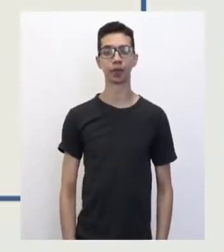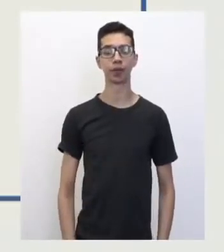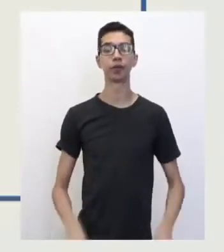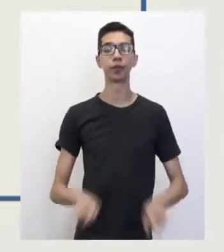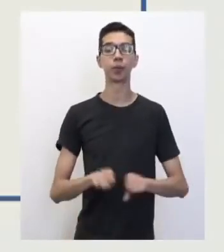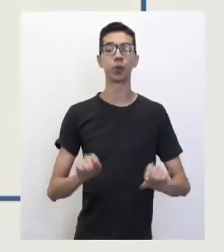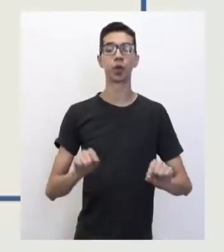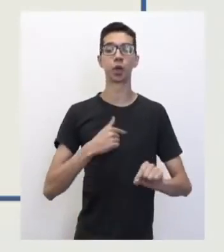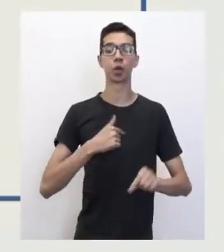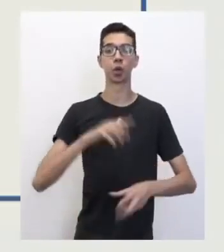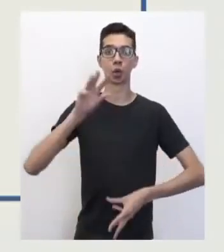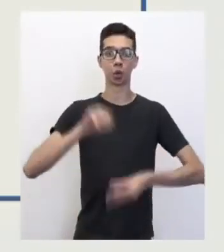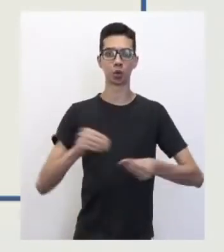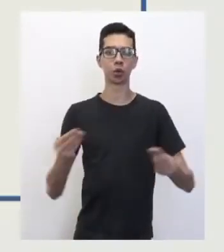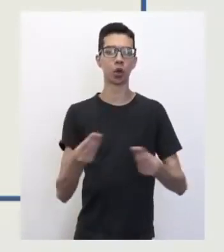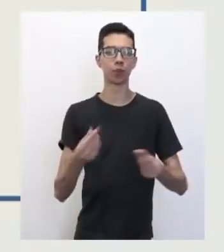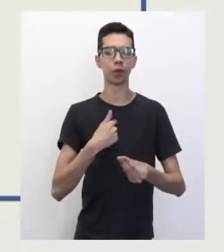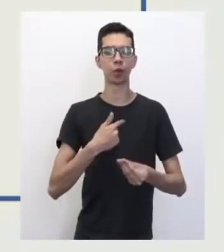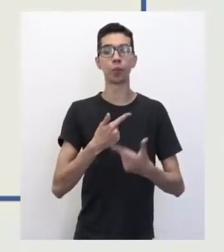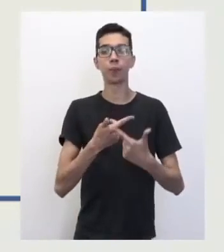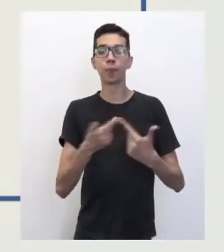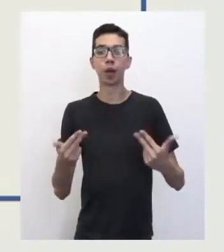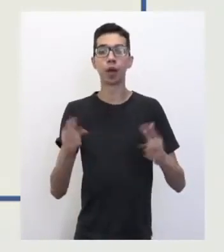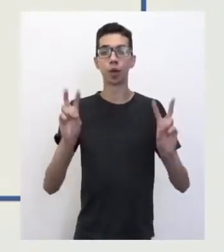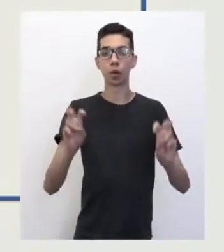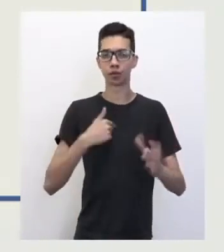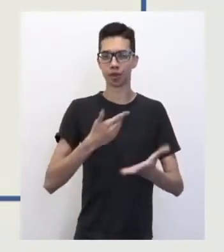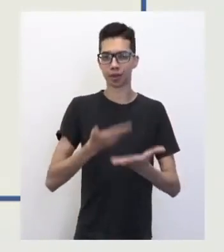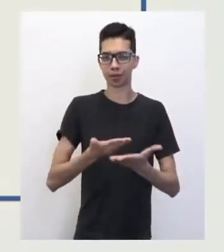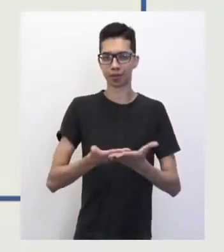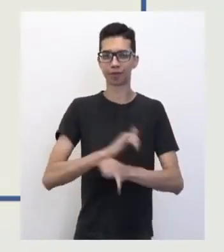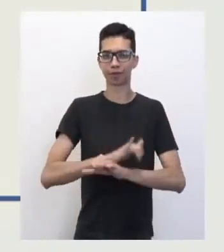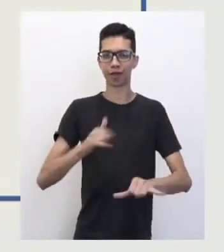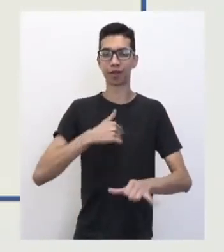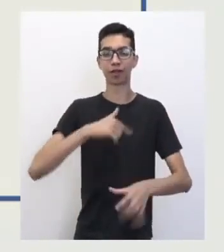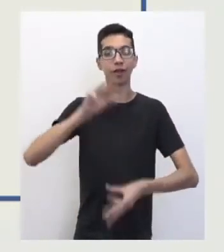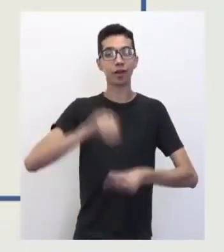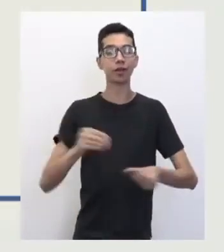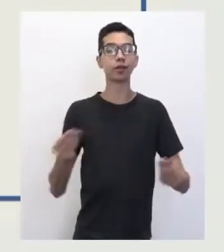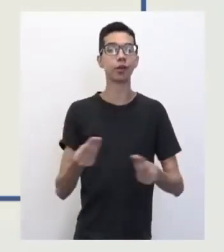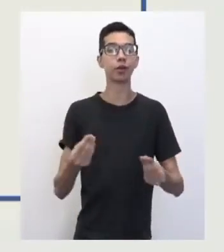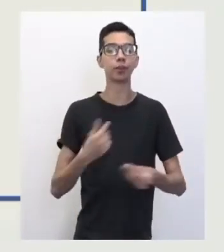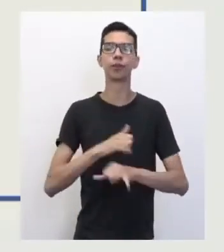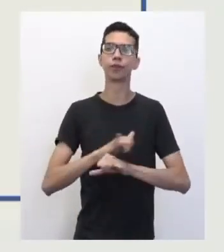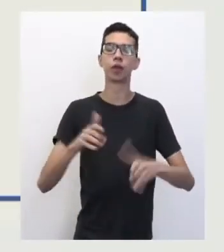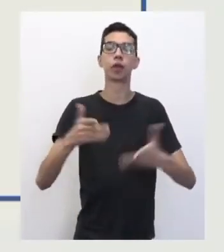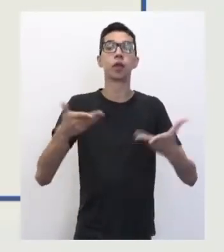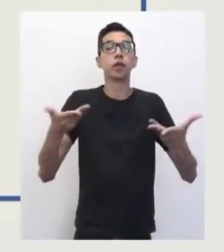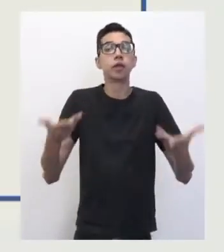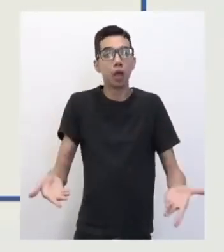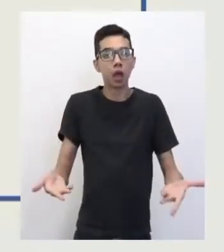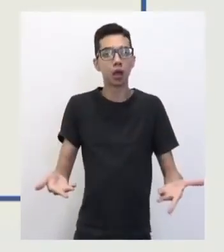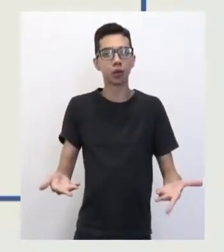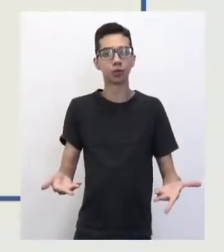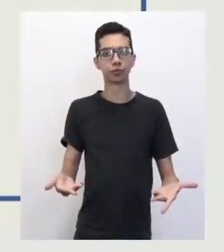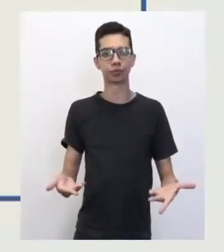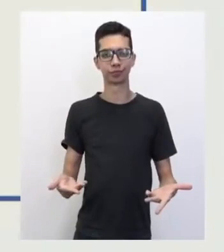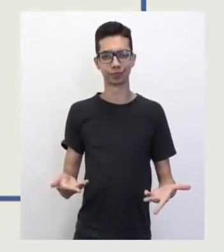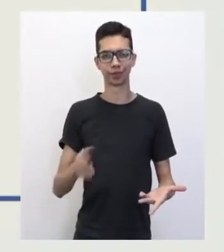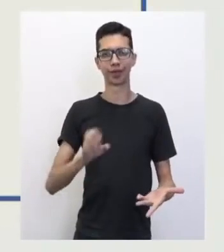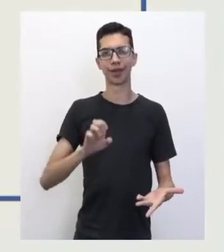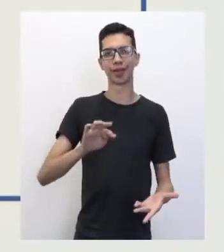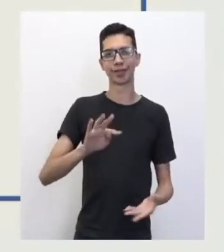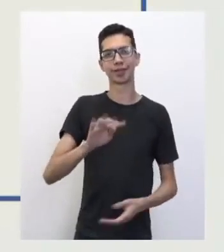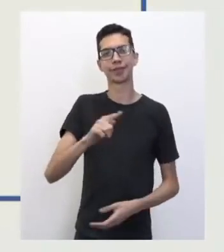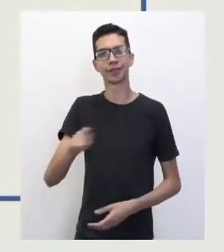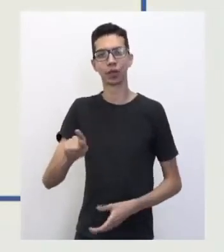concluir alguma coisa, então quando eu vou fechar uma aula, por exemplo, eu posso dizer, então, pessoal, hoje nós